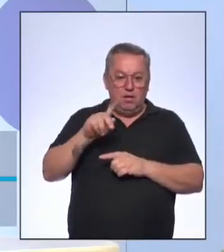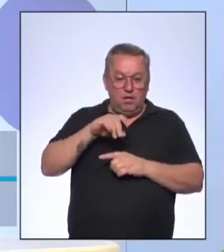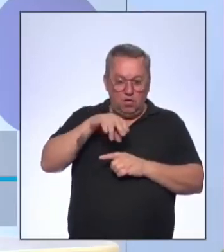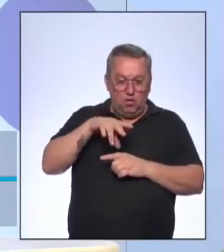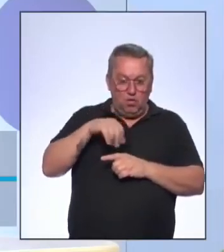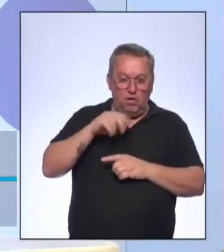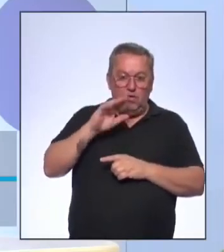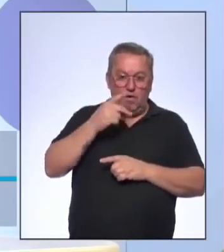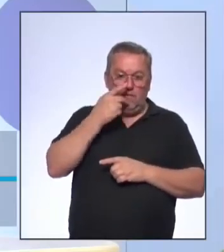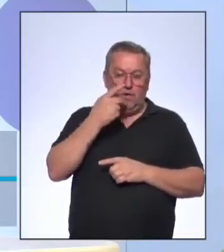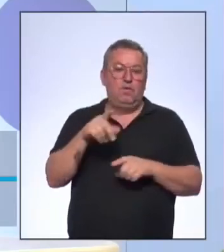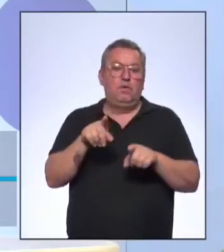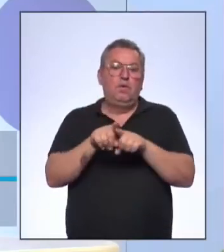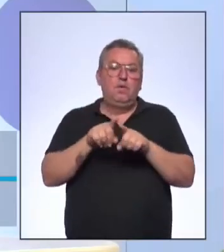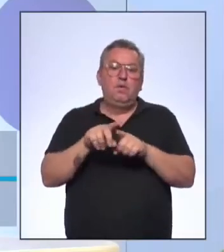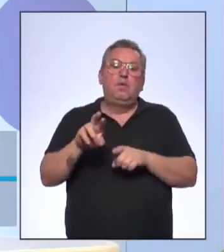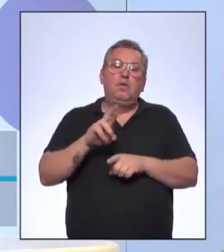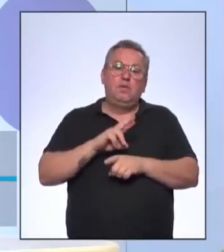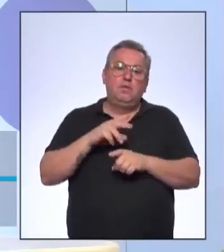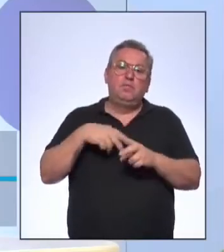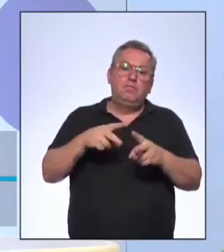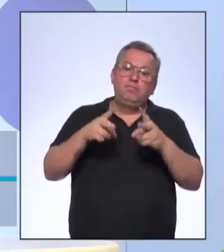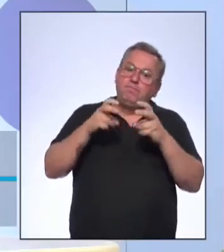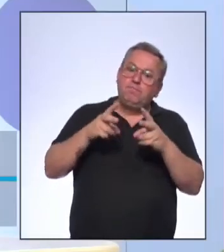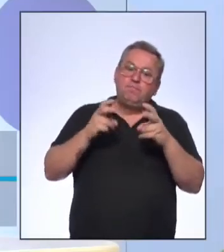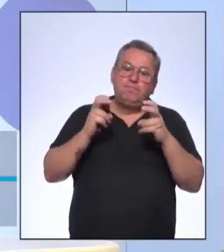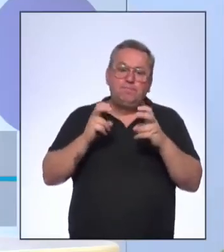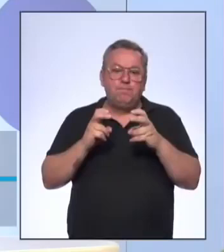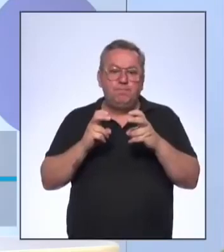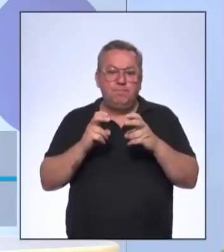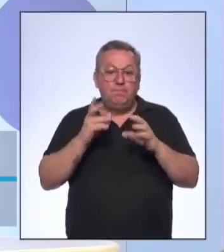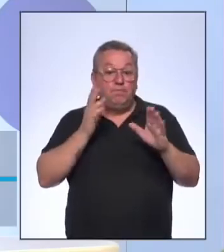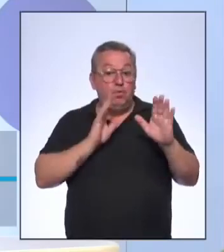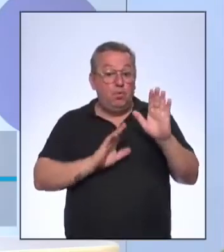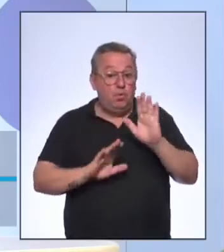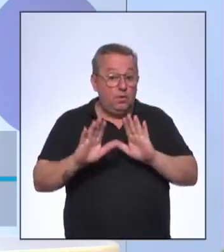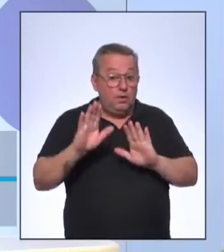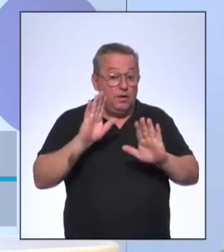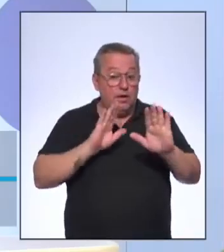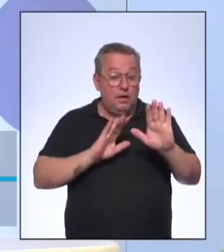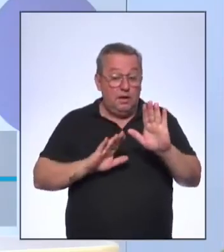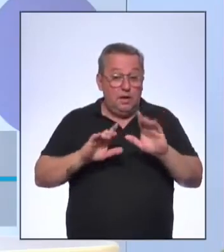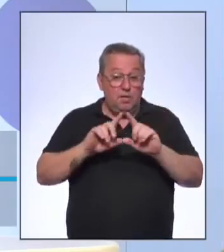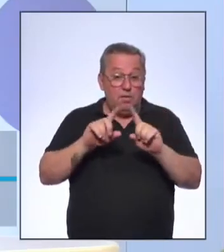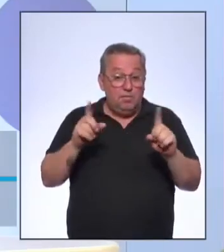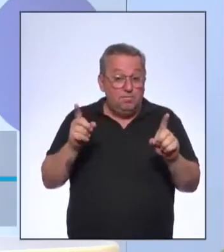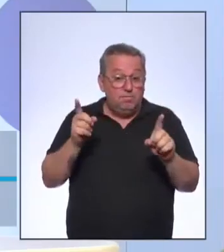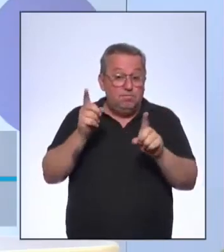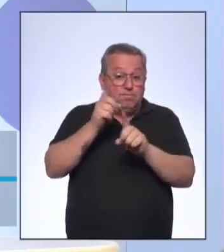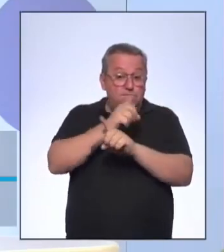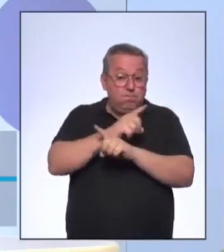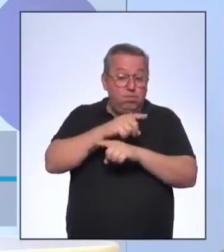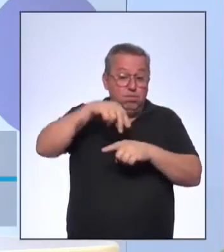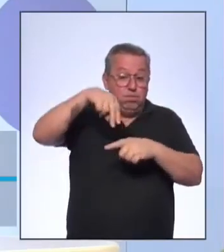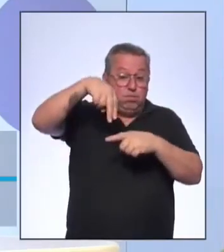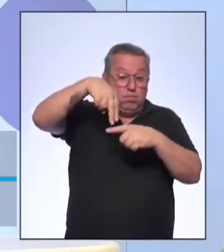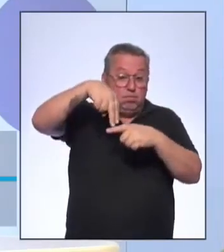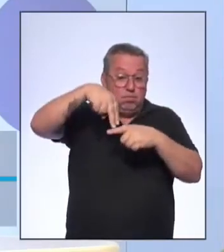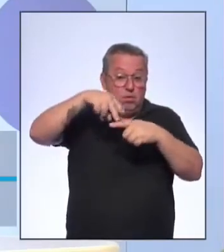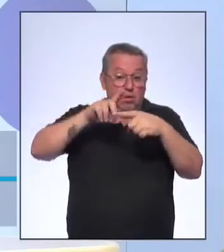ele já falou e pelas respostas eu também percebi aqui. Cuidado para não inverter numerador